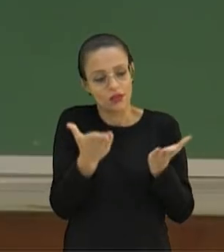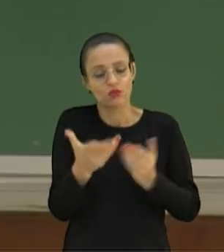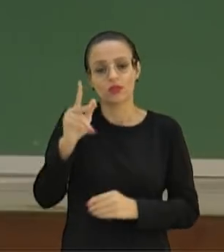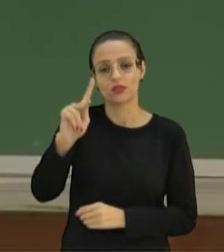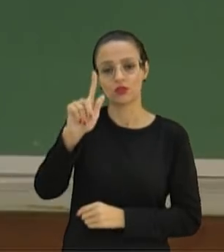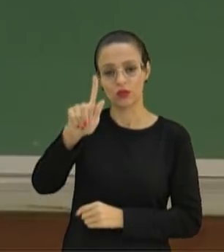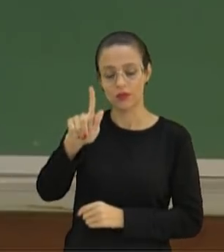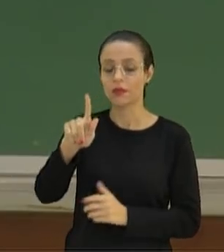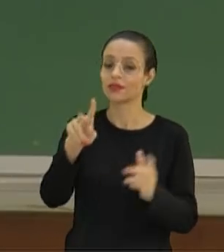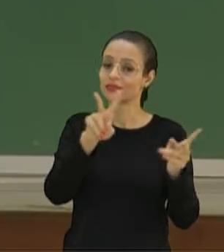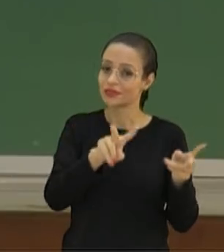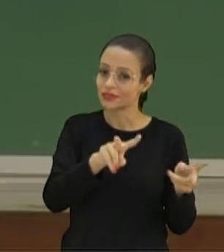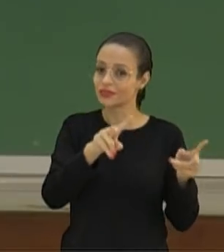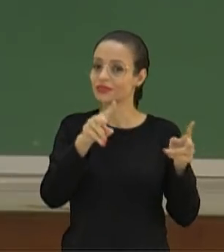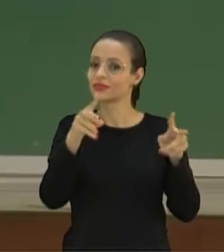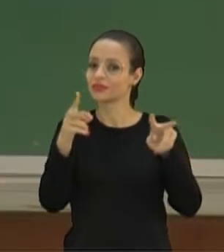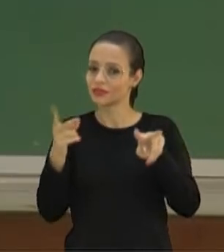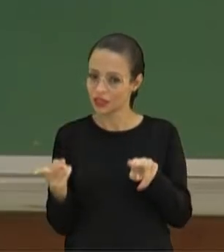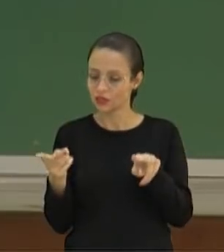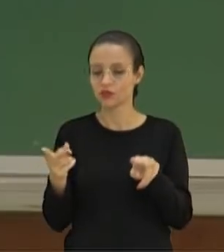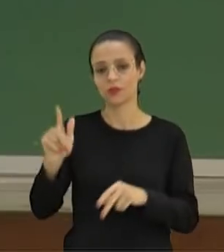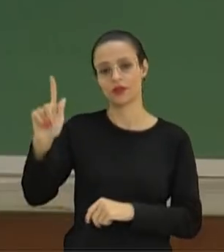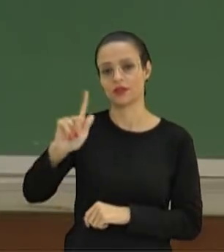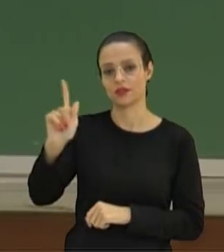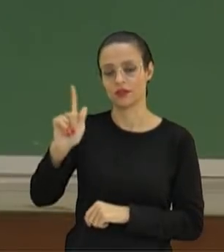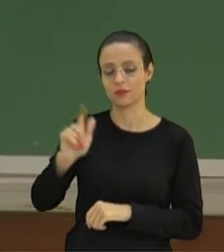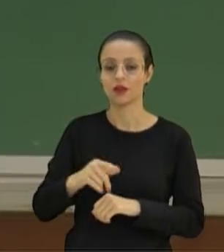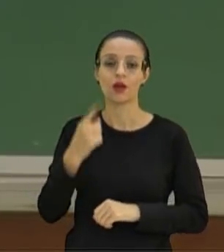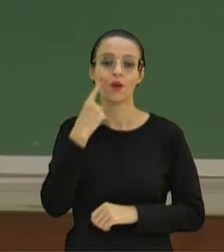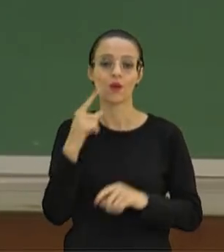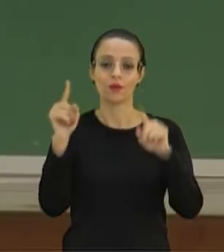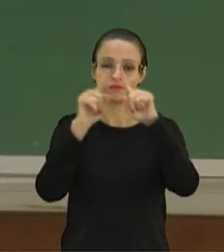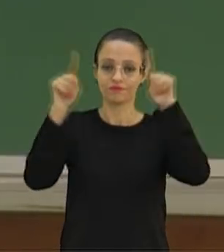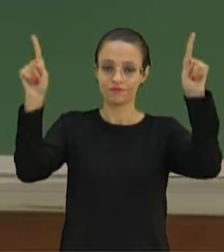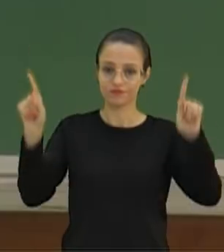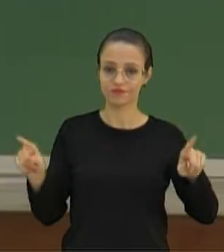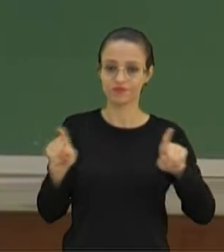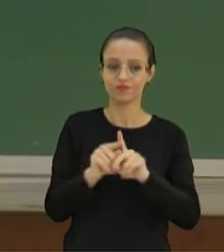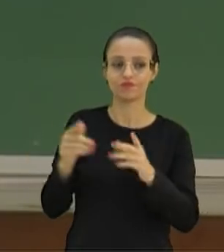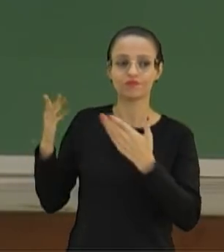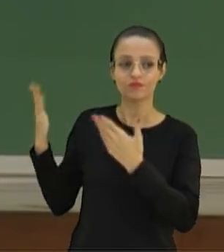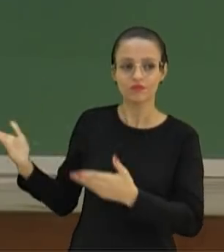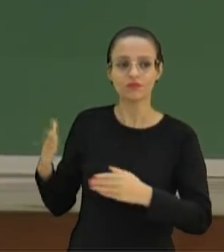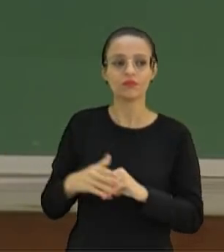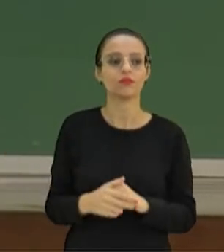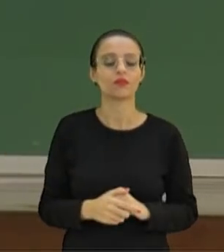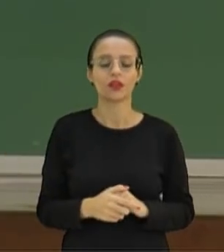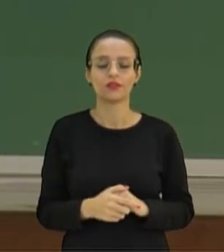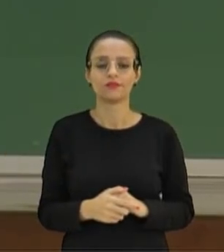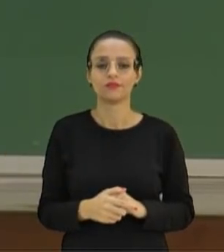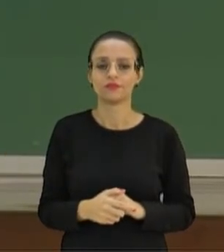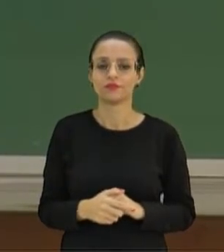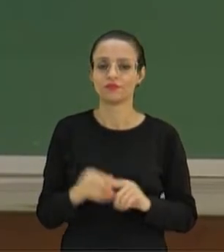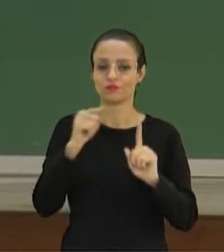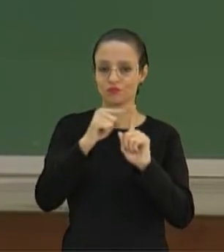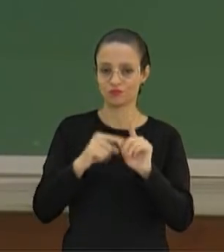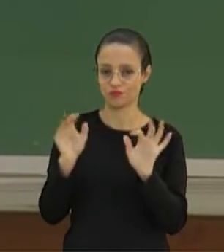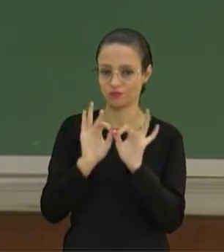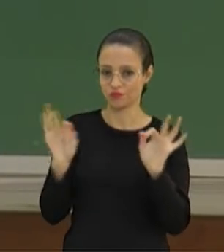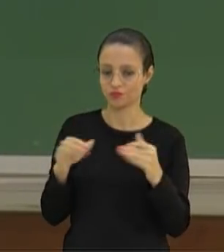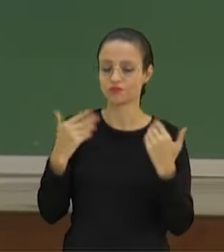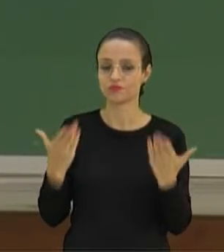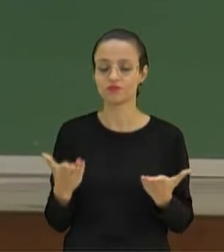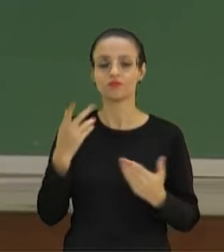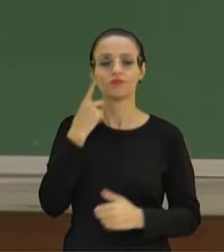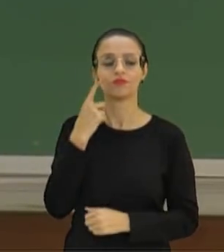eu tenho que transformar para grama. Olhem na nossa tabela, ó. Temos a nossa tabela aqui das unidades de medida.